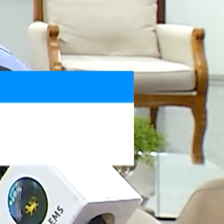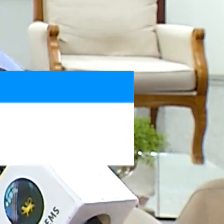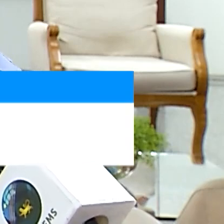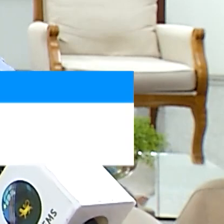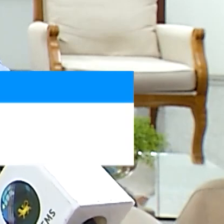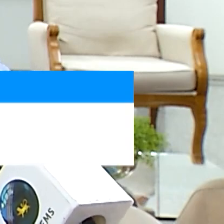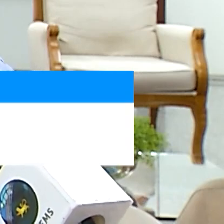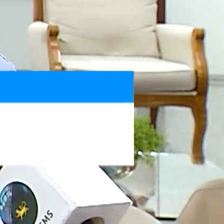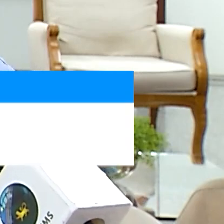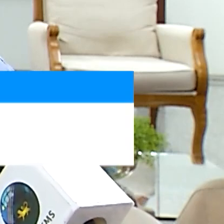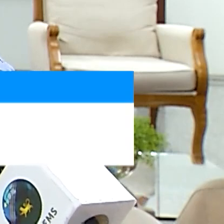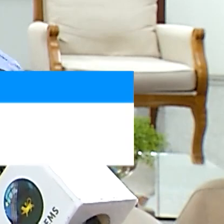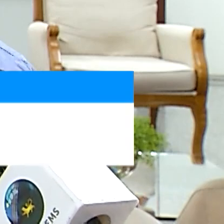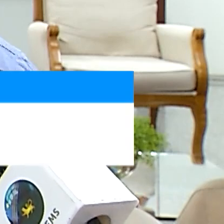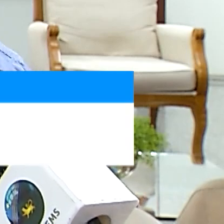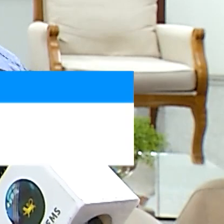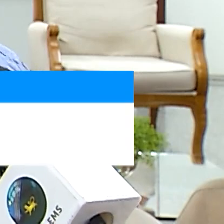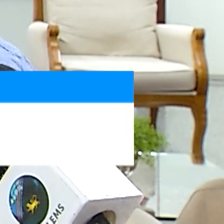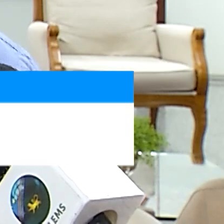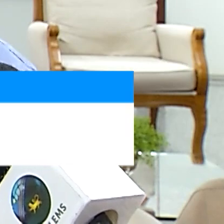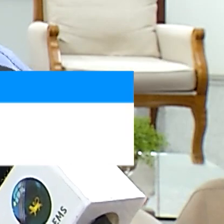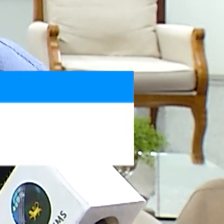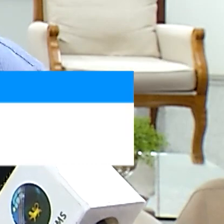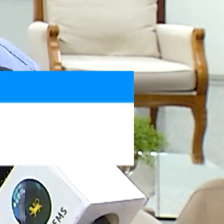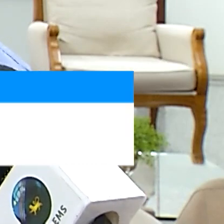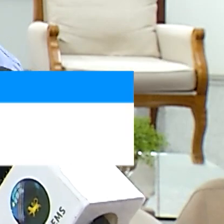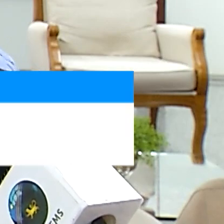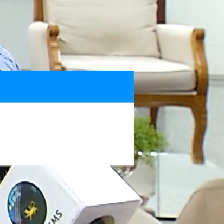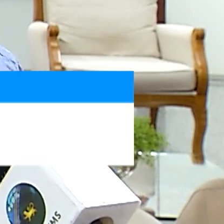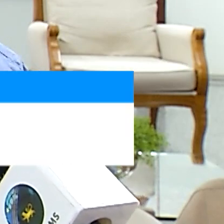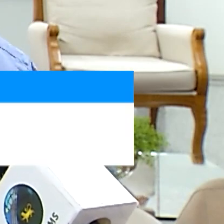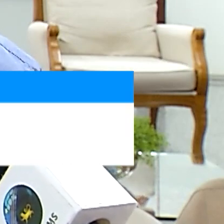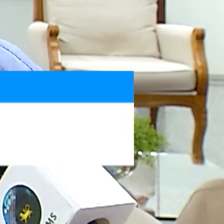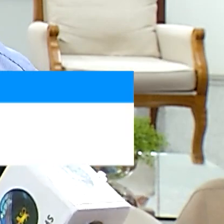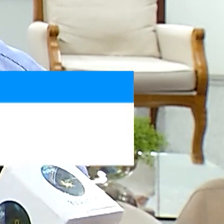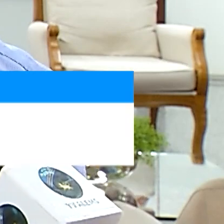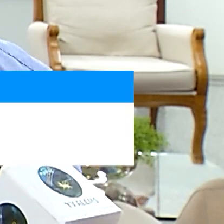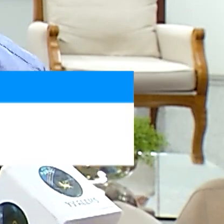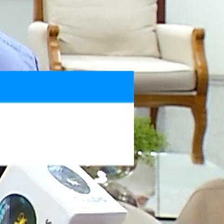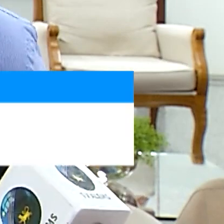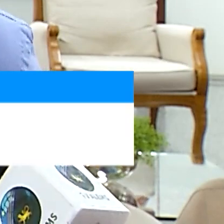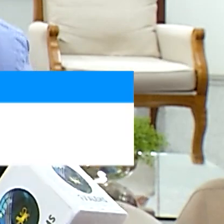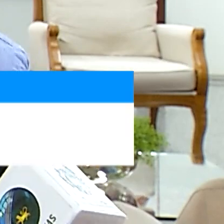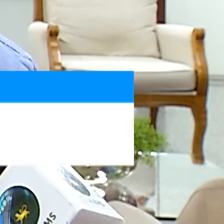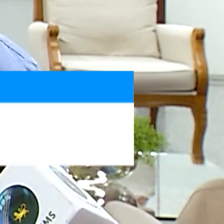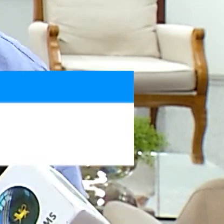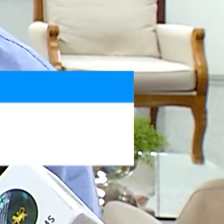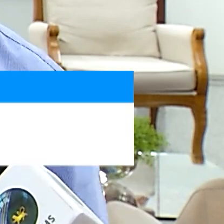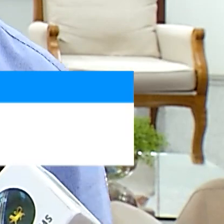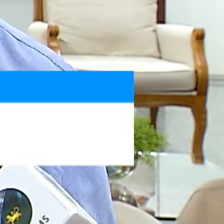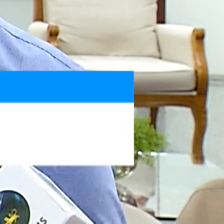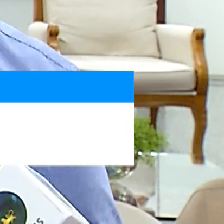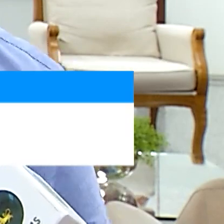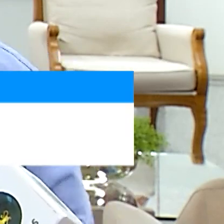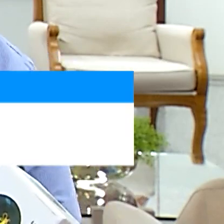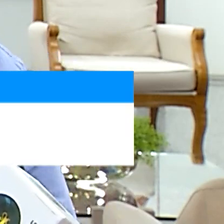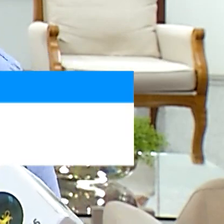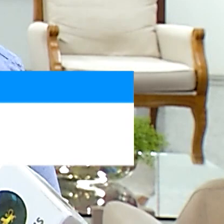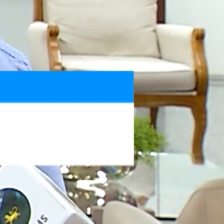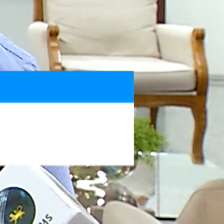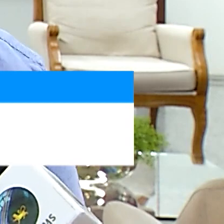custam essas obras, tem espaço orçamentário para novas obras ou, por exemplo, em 2023